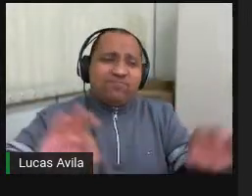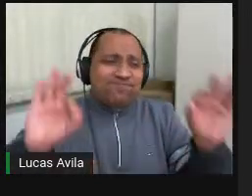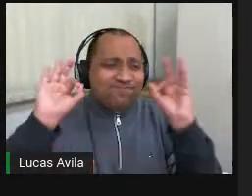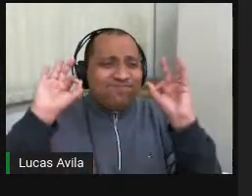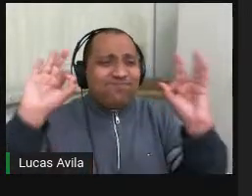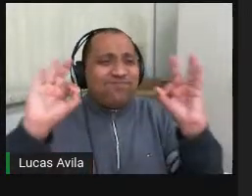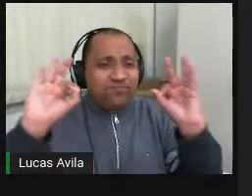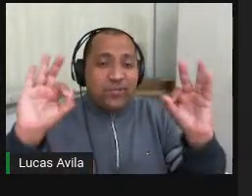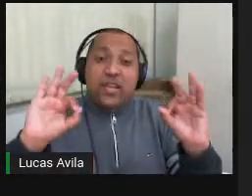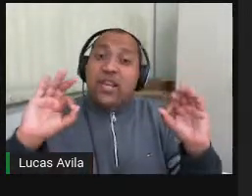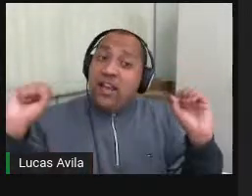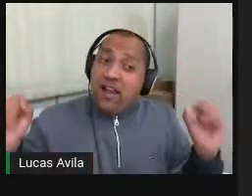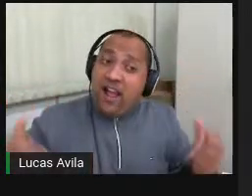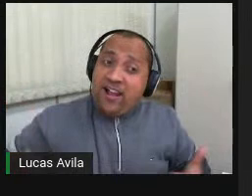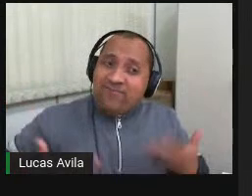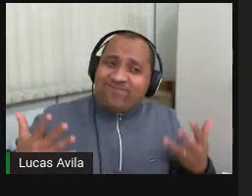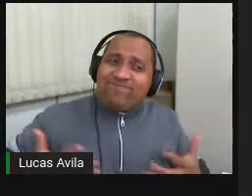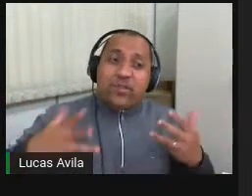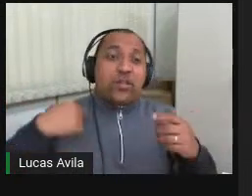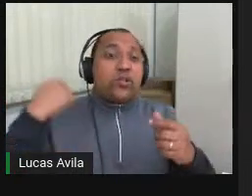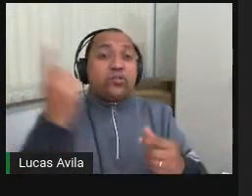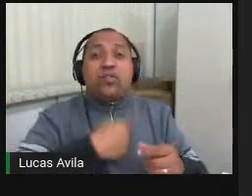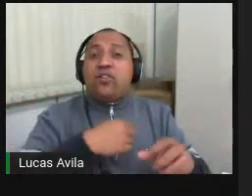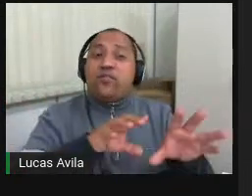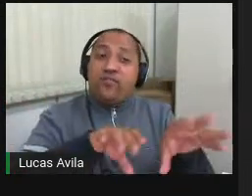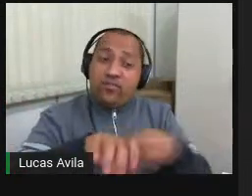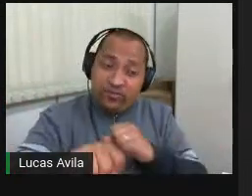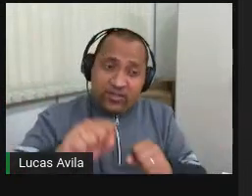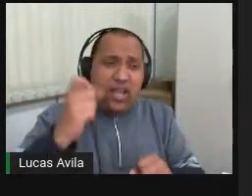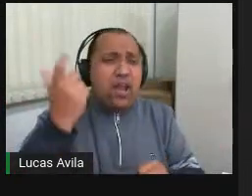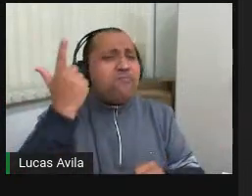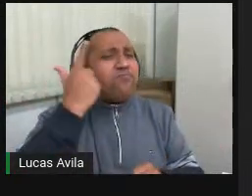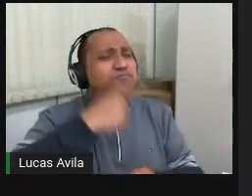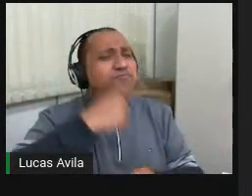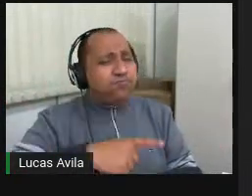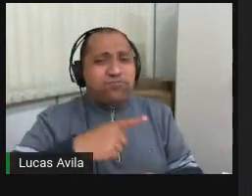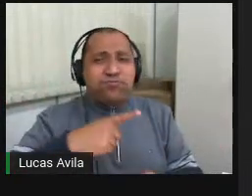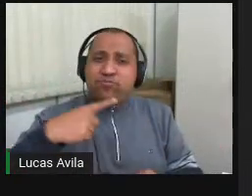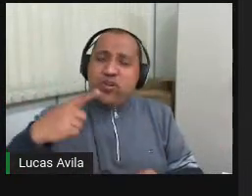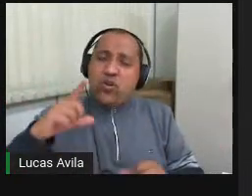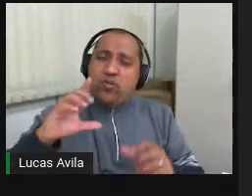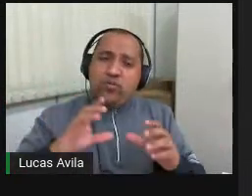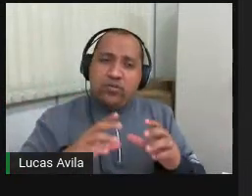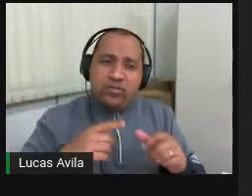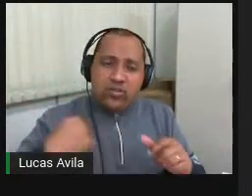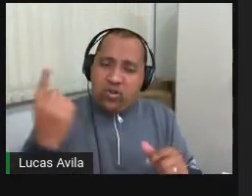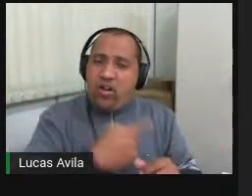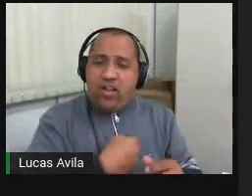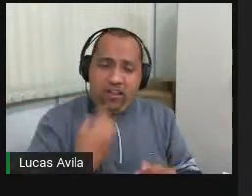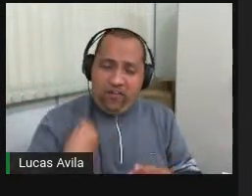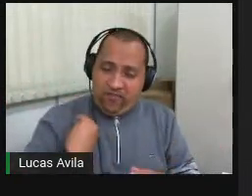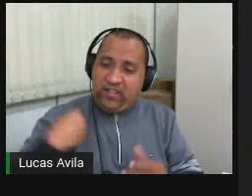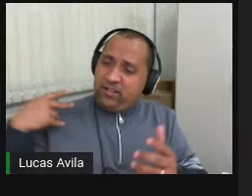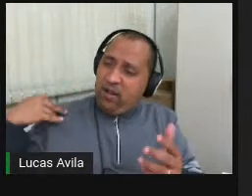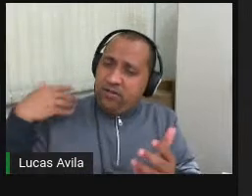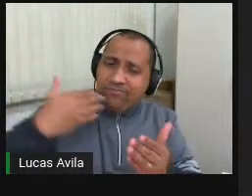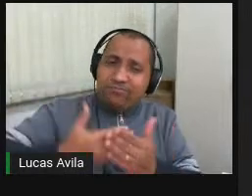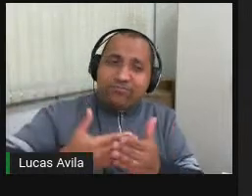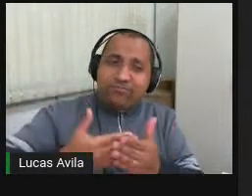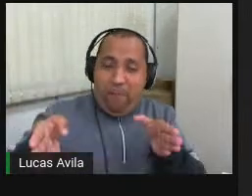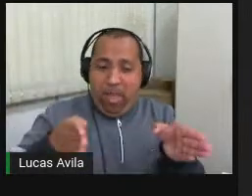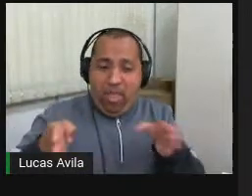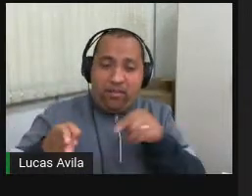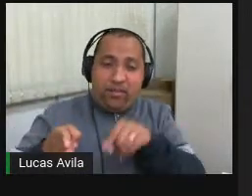de comemorarmos nossa formatura, a conclusão de um ciclo em nossas vidas. Pode parecer um momento